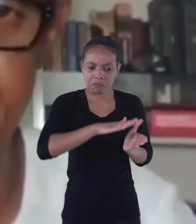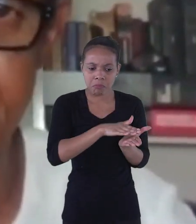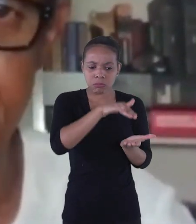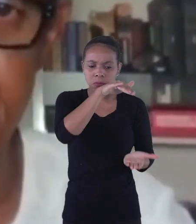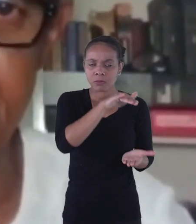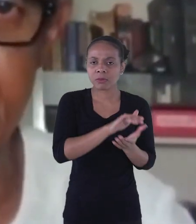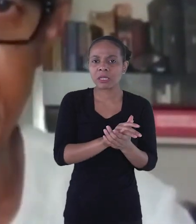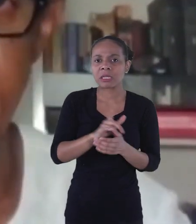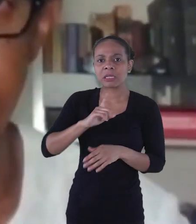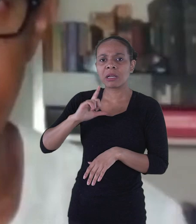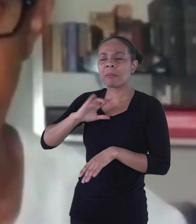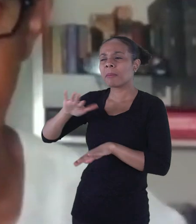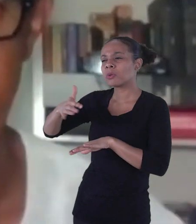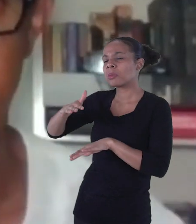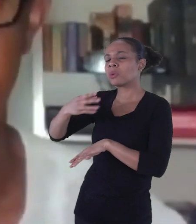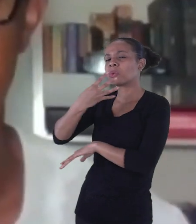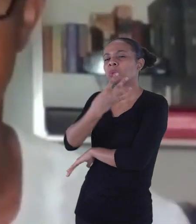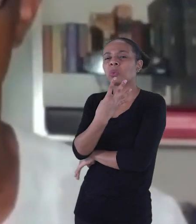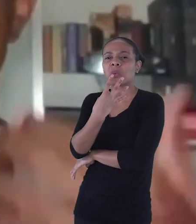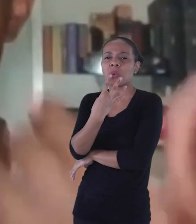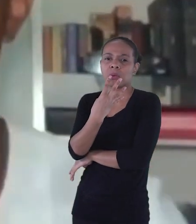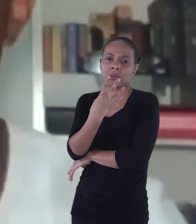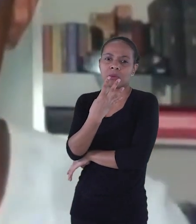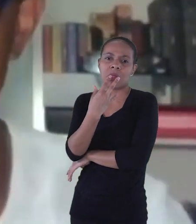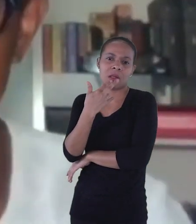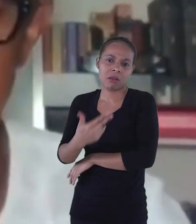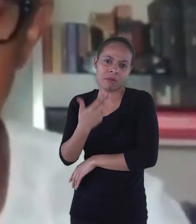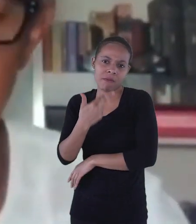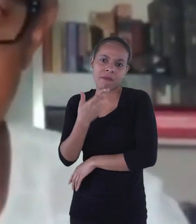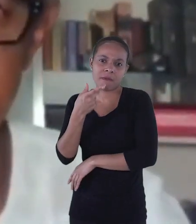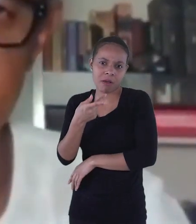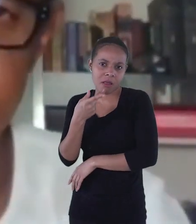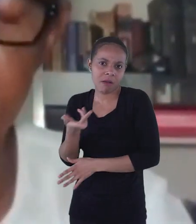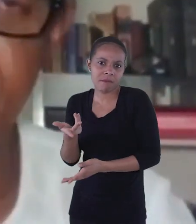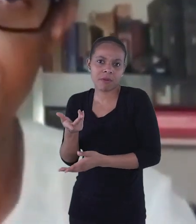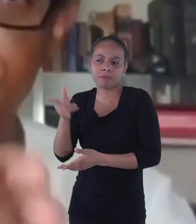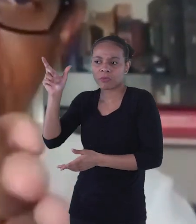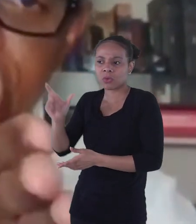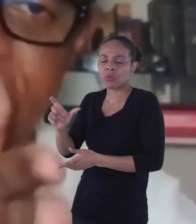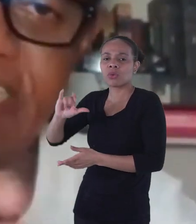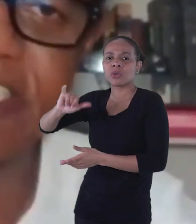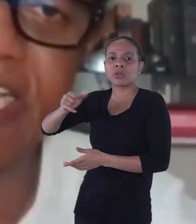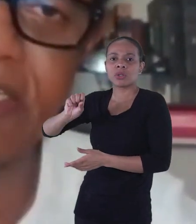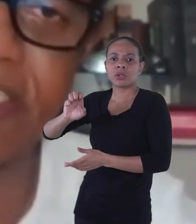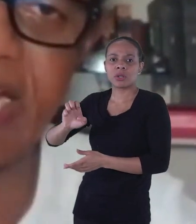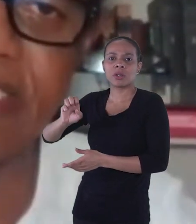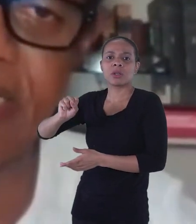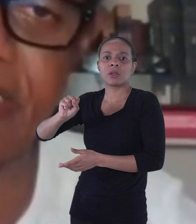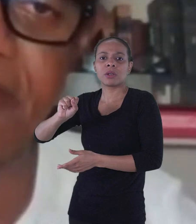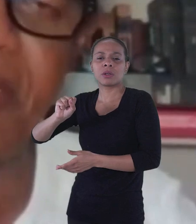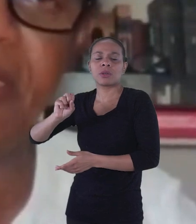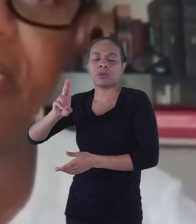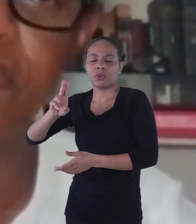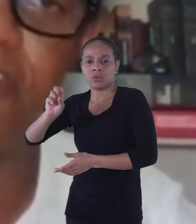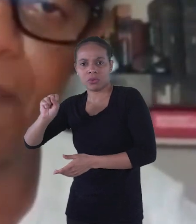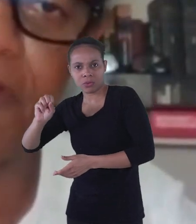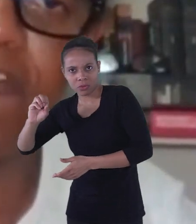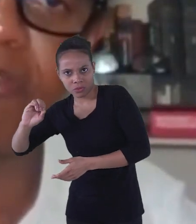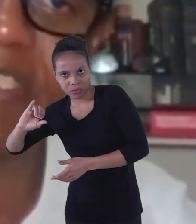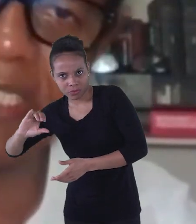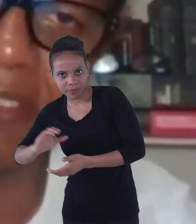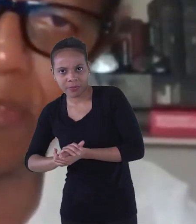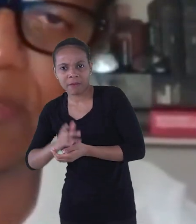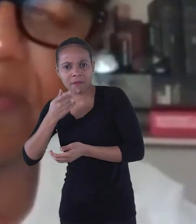4 idiomas, né? E então ele tratava disso diretamente. Então ela foi descendo essa ladeira e isso